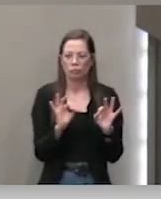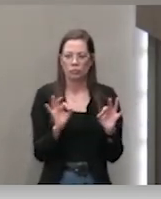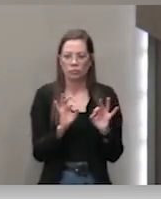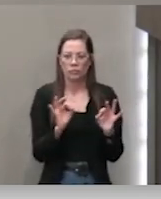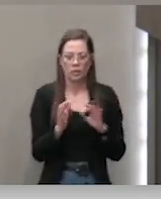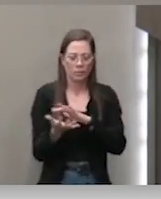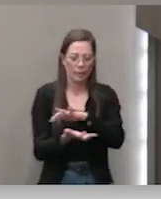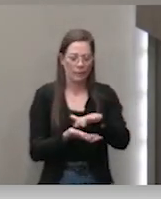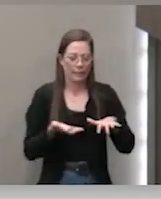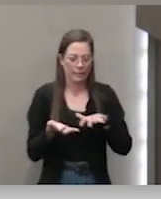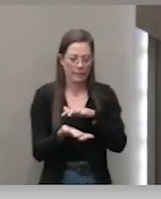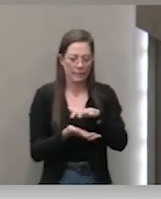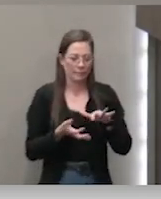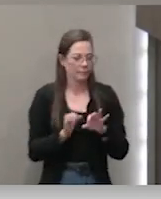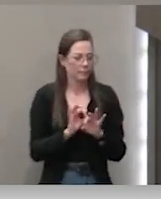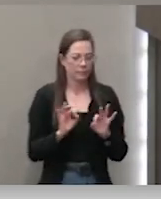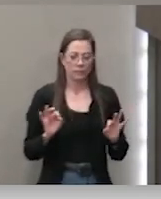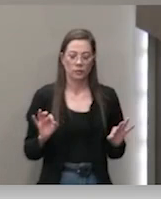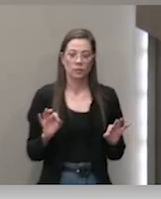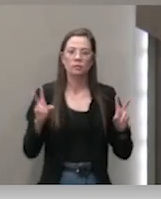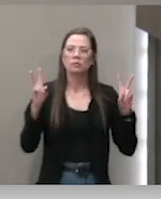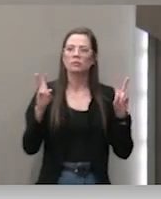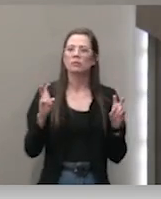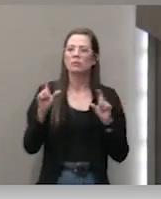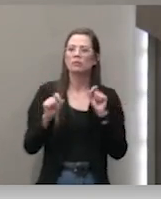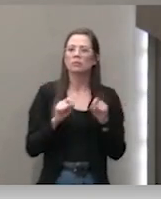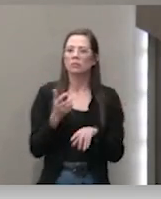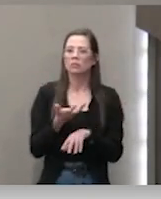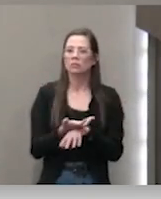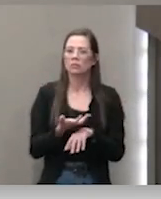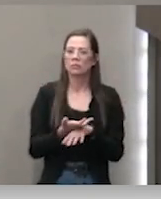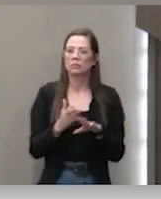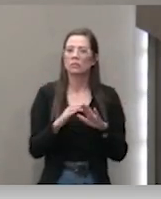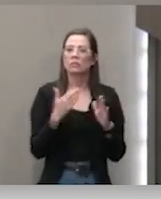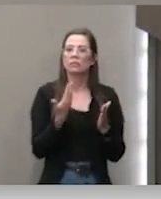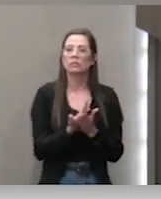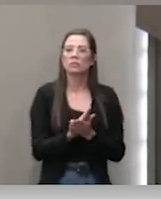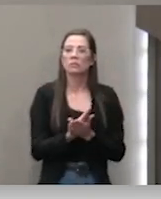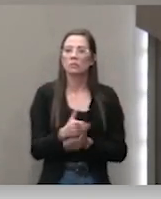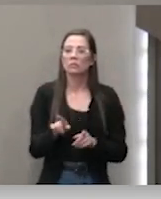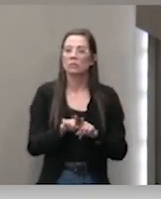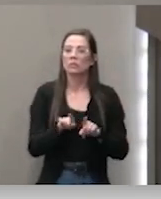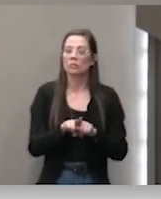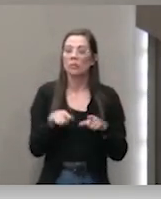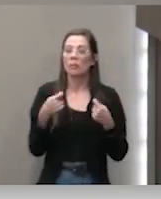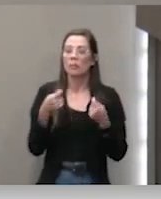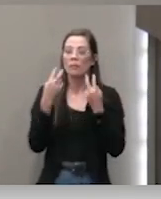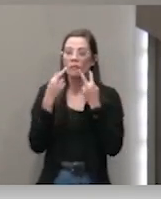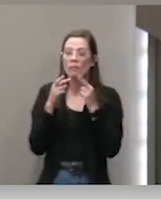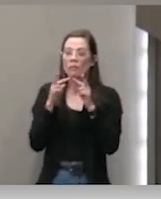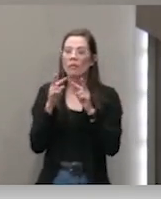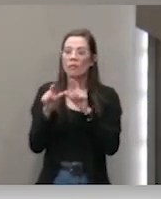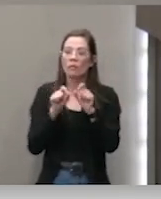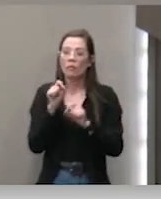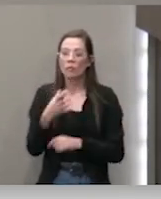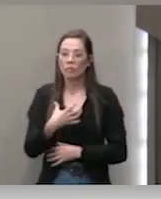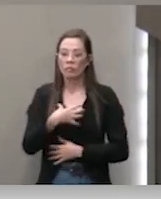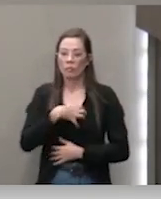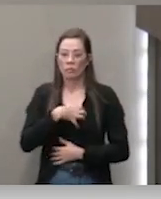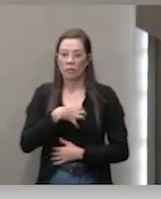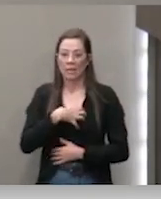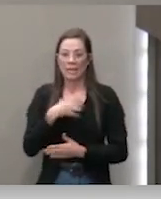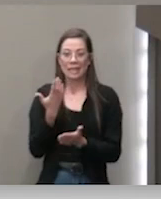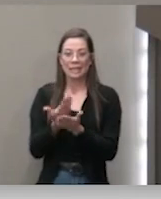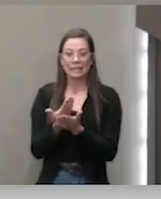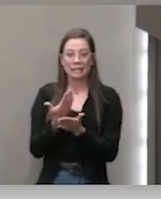esse bafafá que se fez em torno. A questão da disciplina nas escolas, ela também tem que ser vista como uma forma de